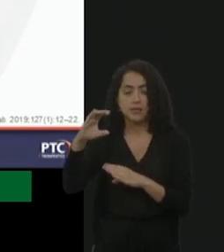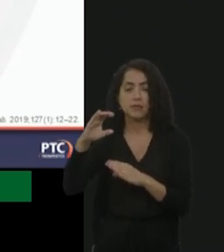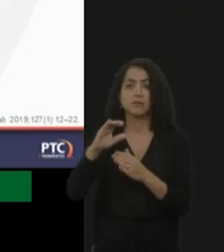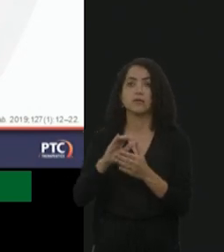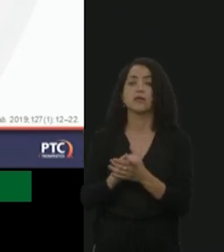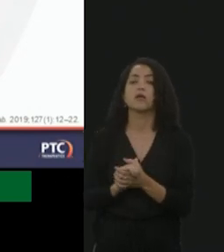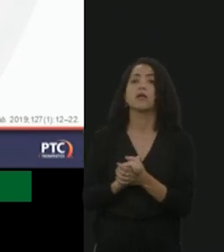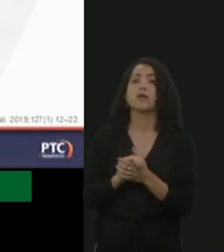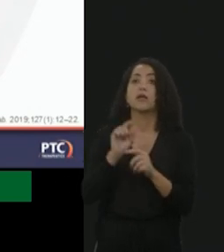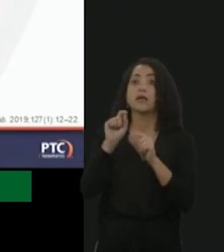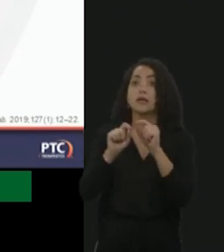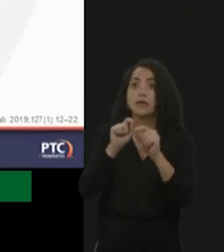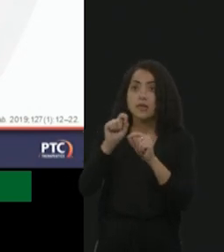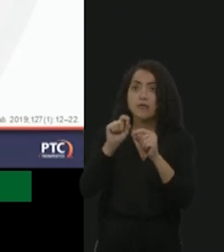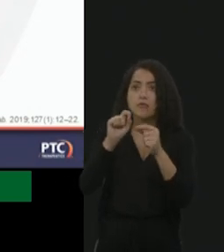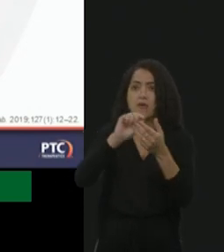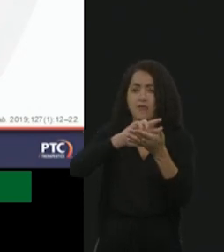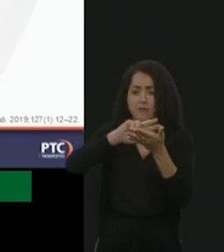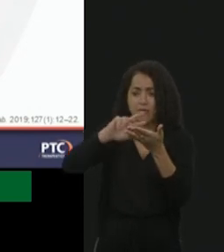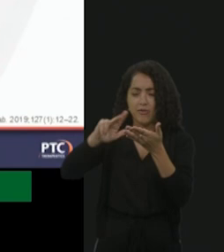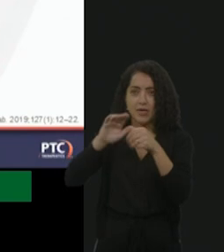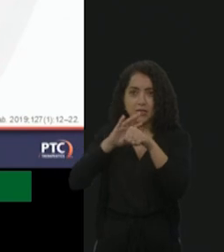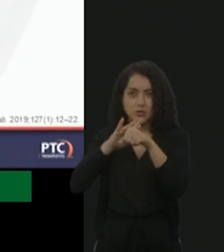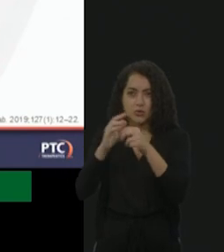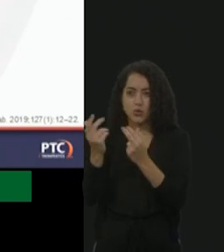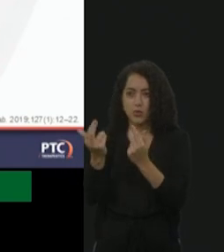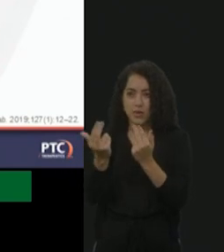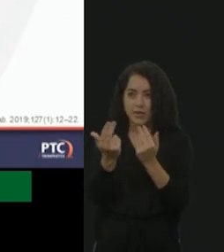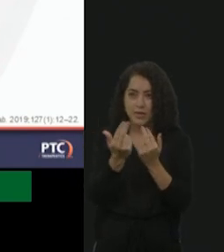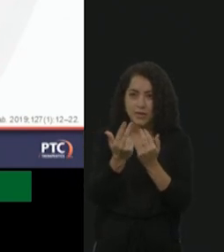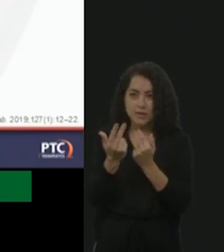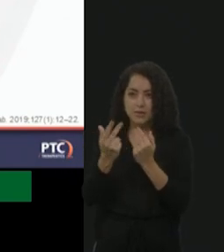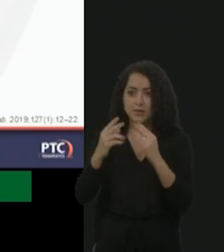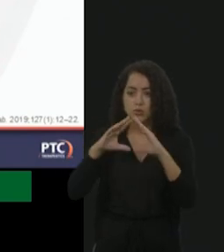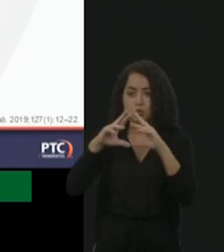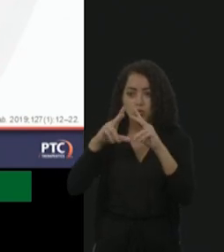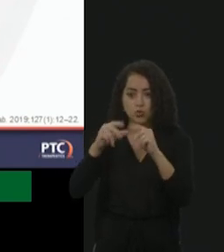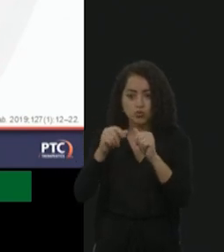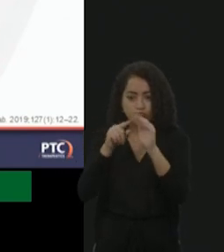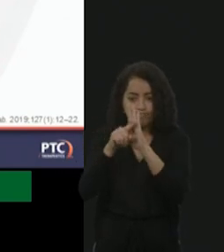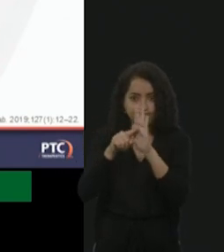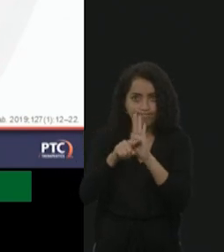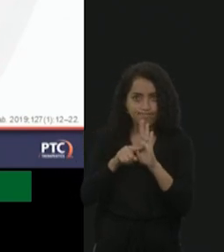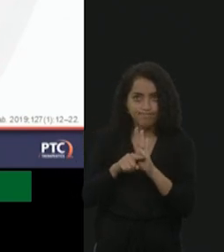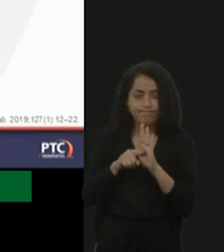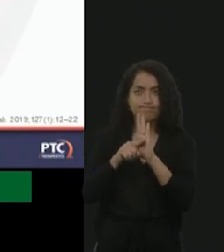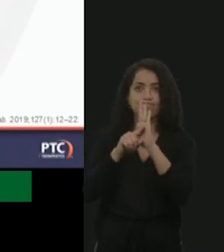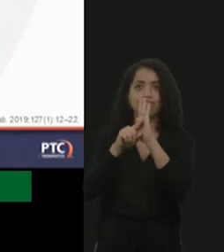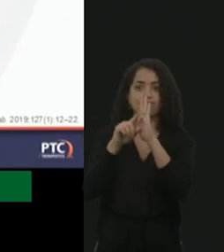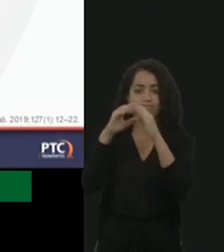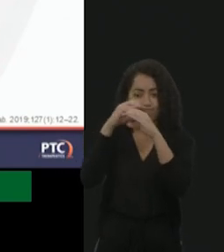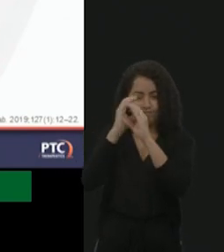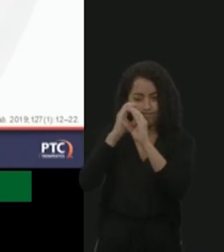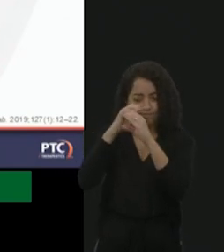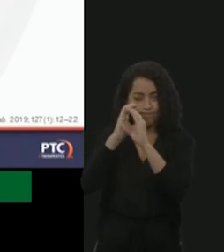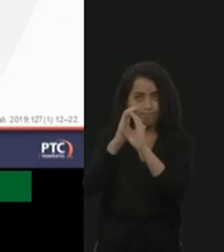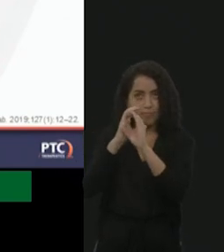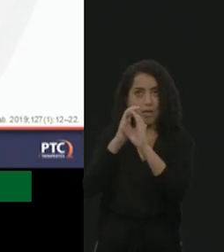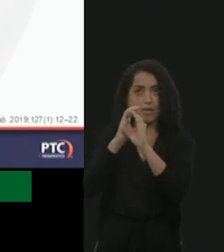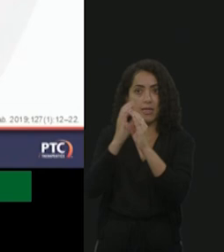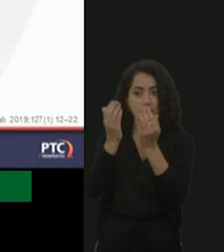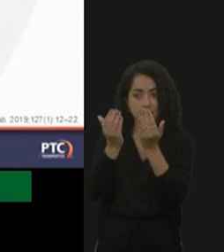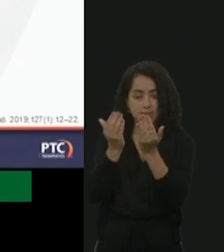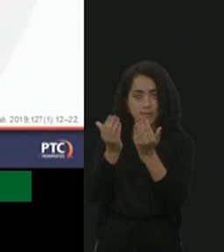porque ele pega várias doenças que são muito parecidas e investiga tudo de uma vez, né, por meio desse painel genético. E também tem